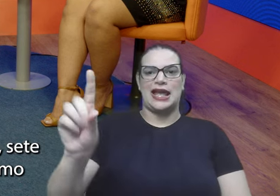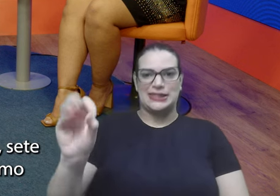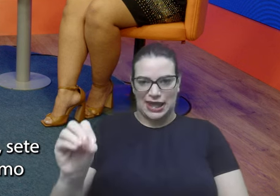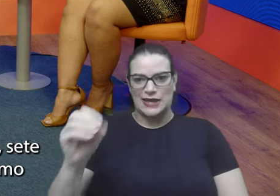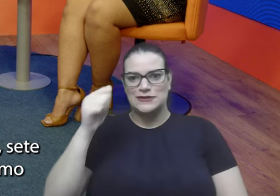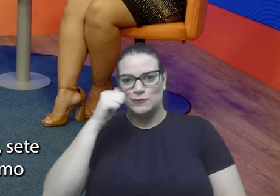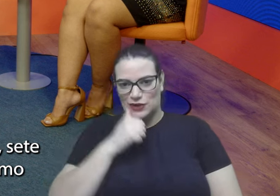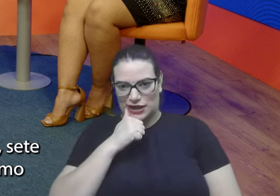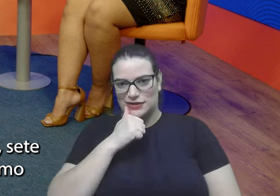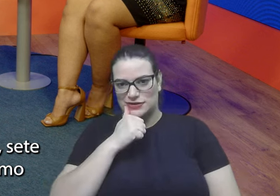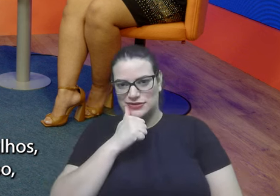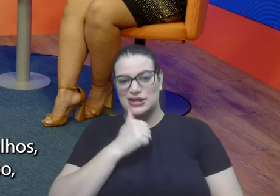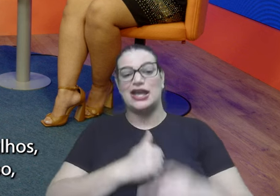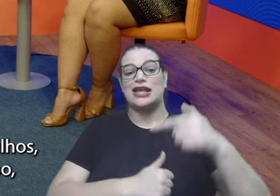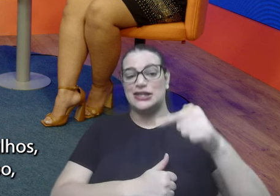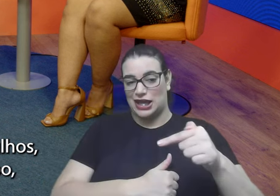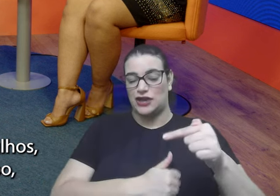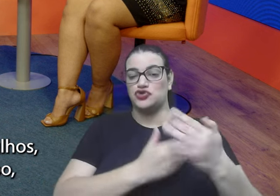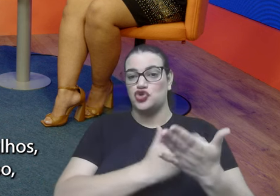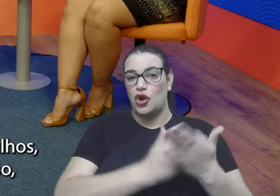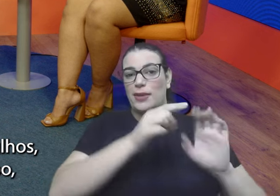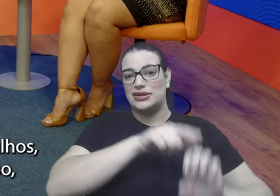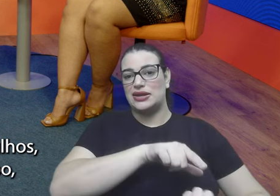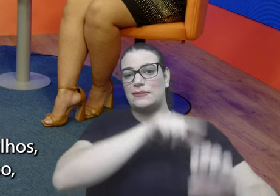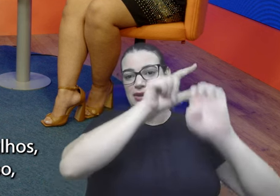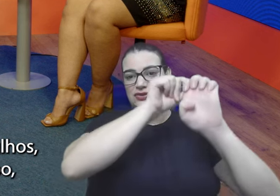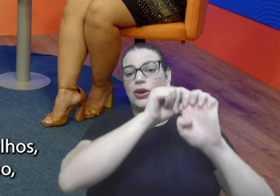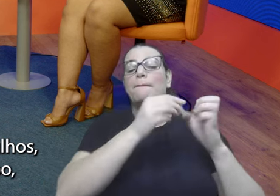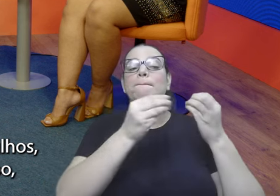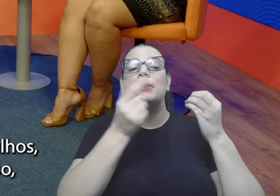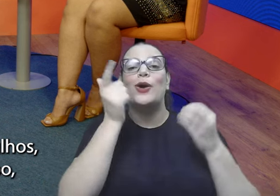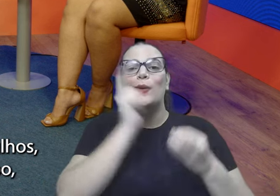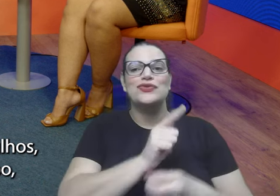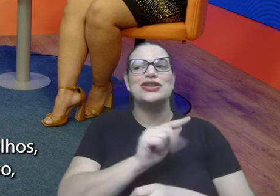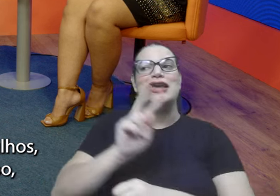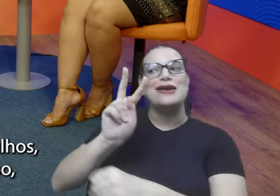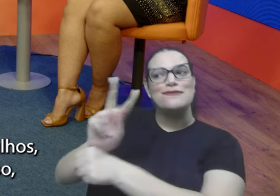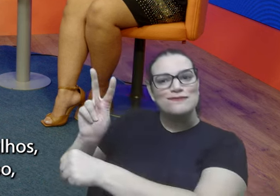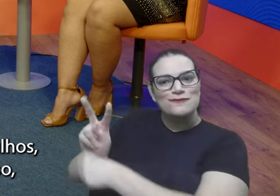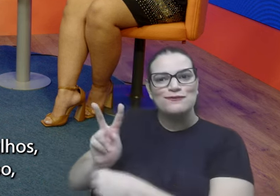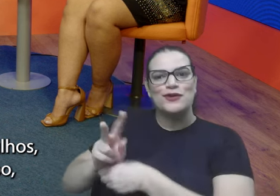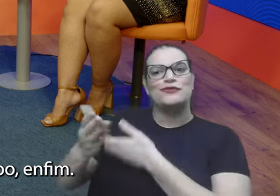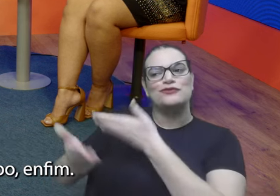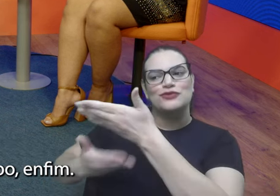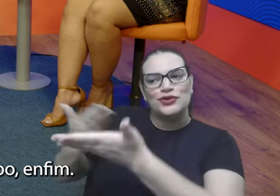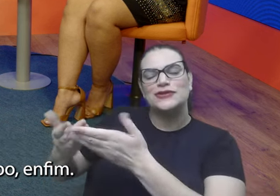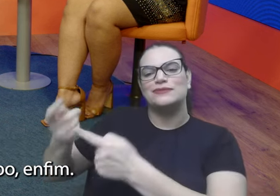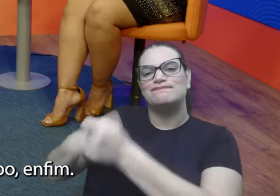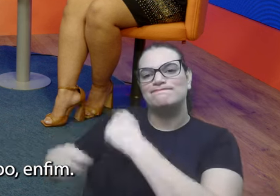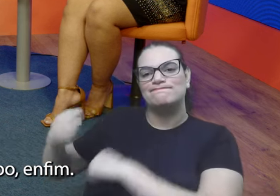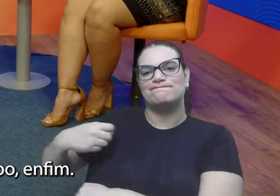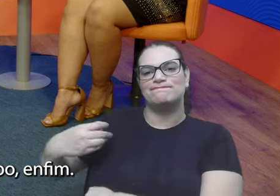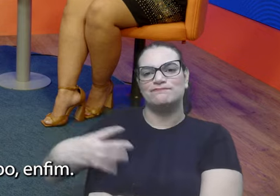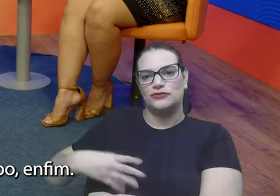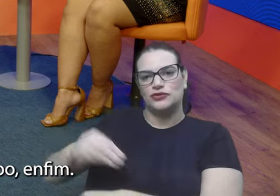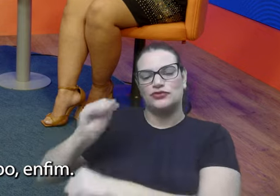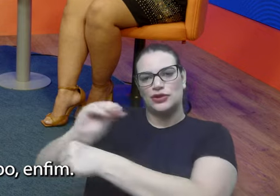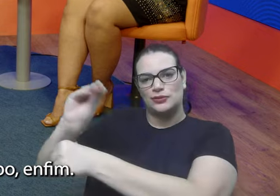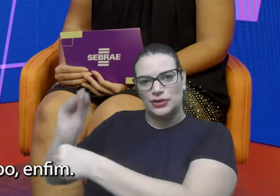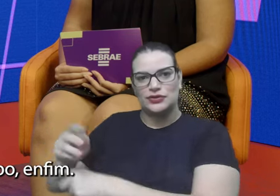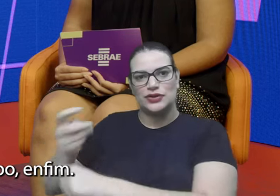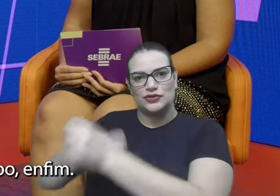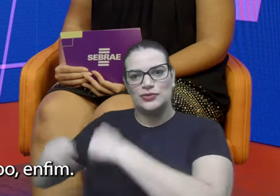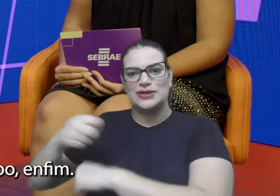no empreendedorismo para ter mais tempo para os filhos para poder gerir esse tempo para poder administrar o seu